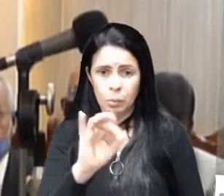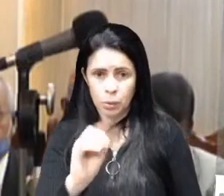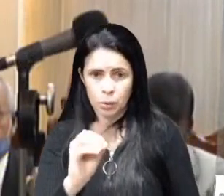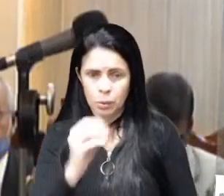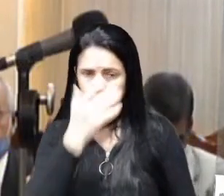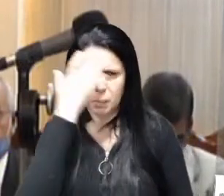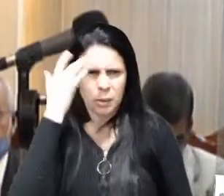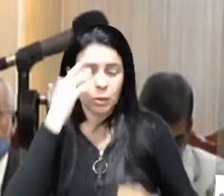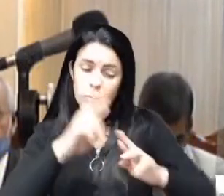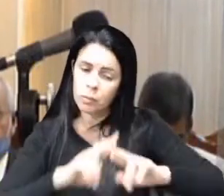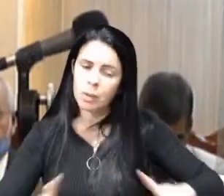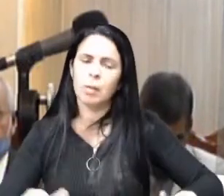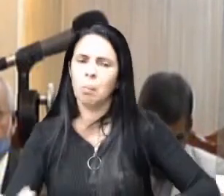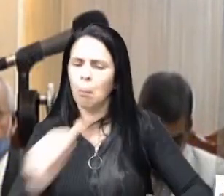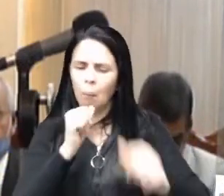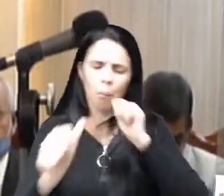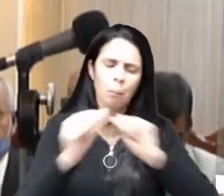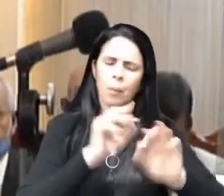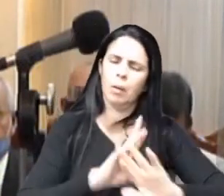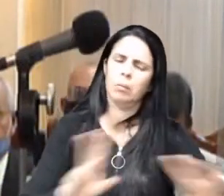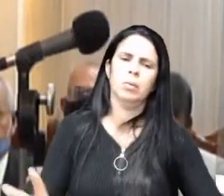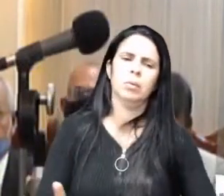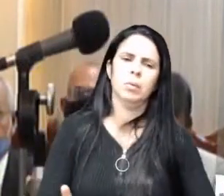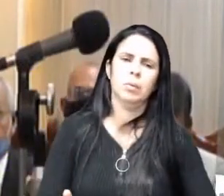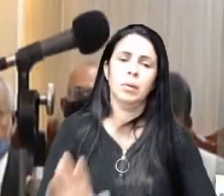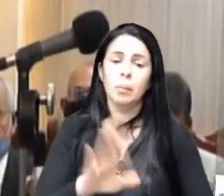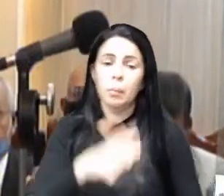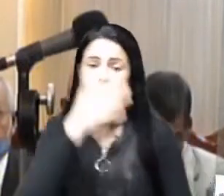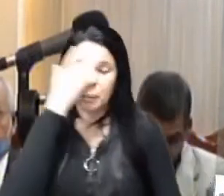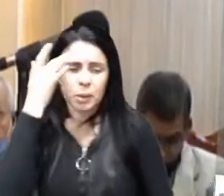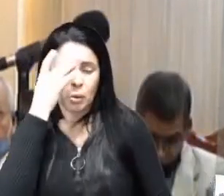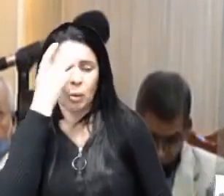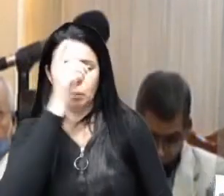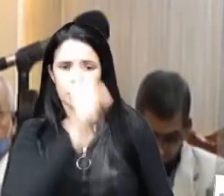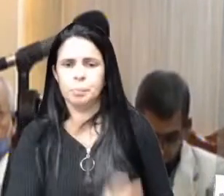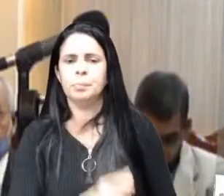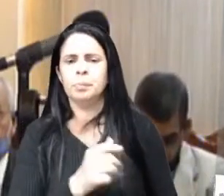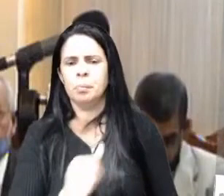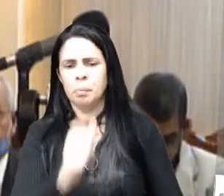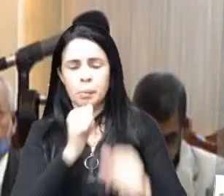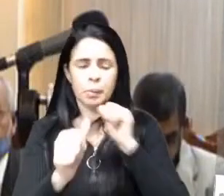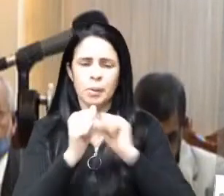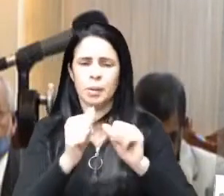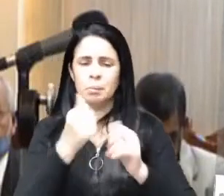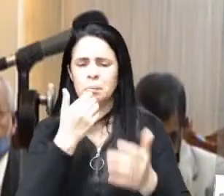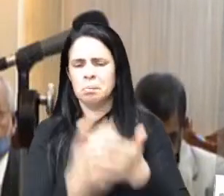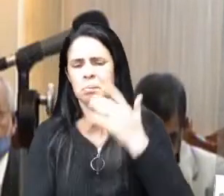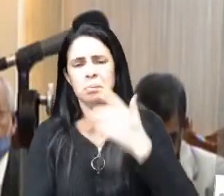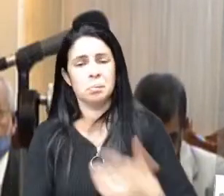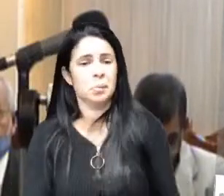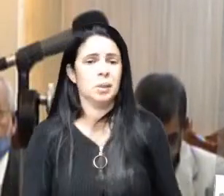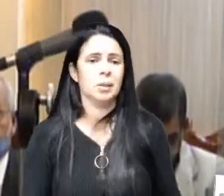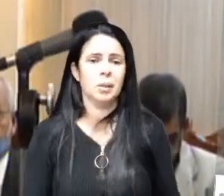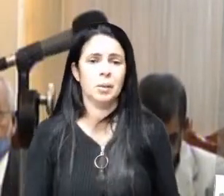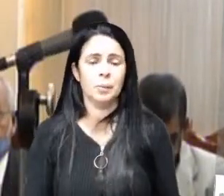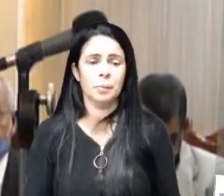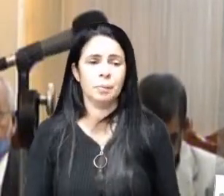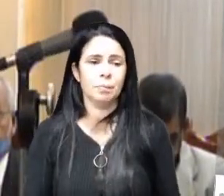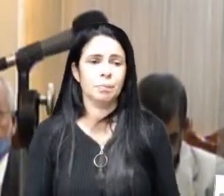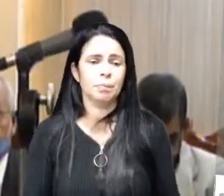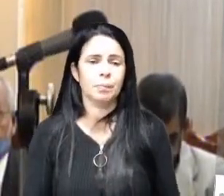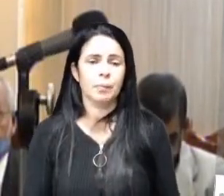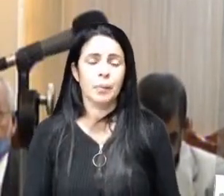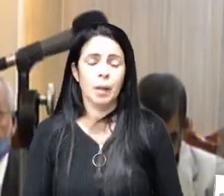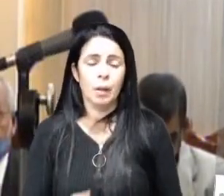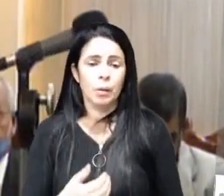bêbada. O bêbado, ele perdeu a sobriedade. O